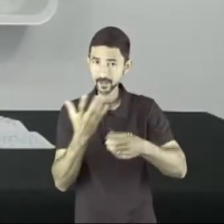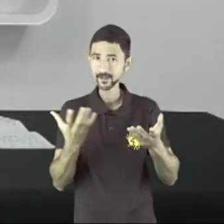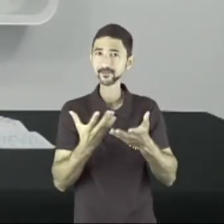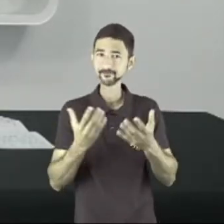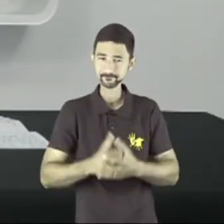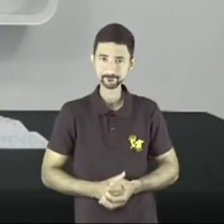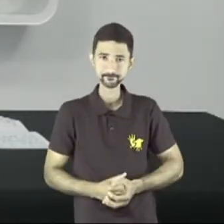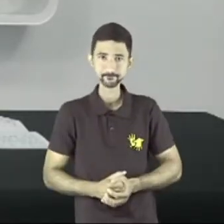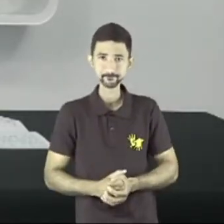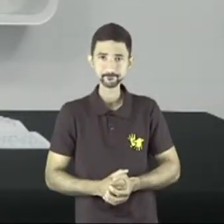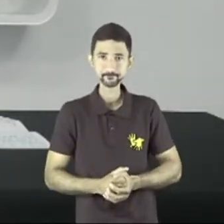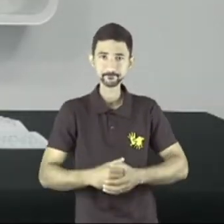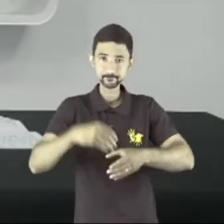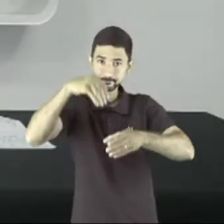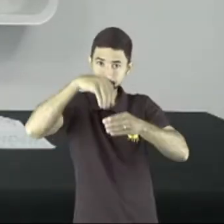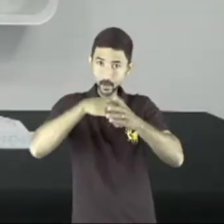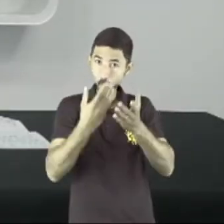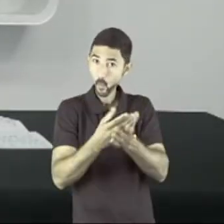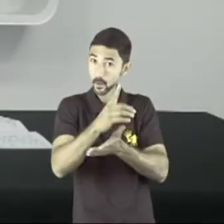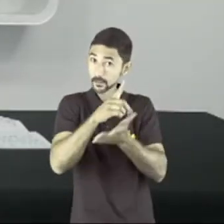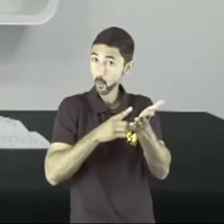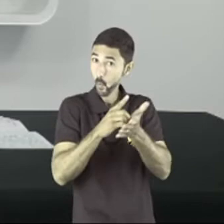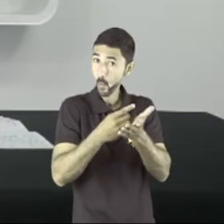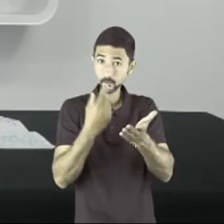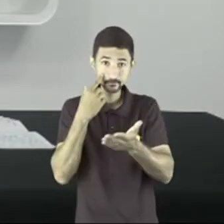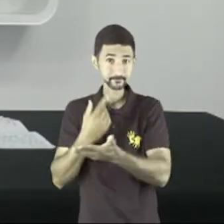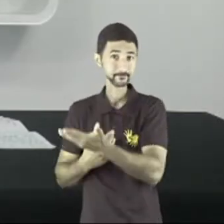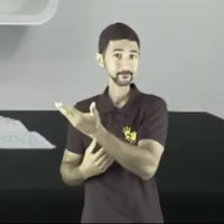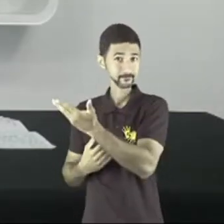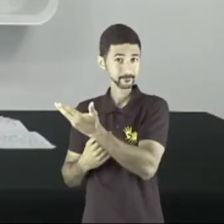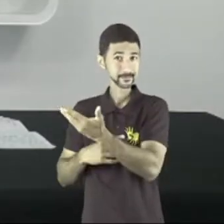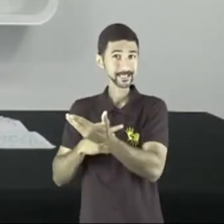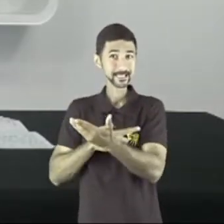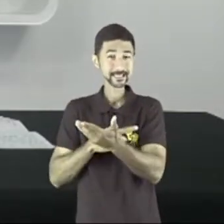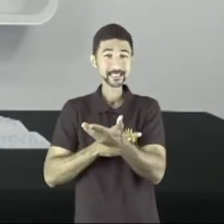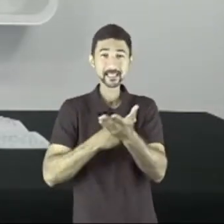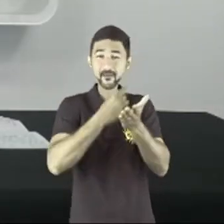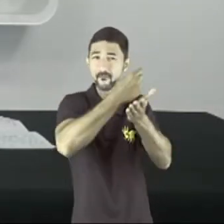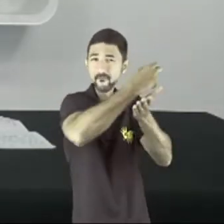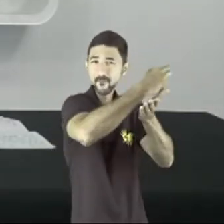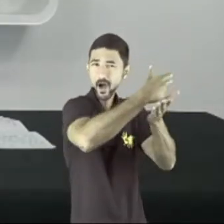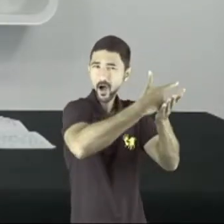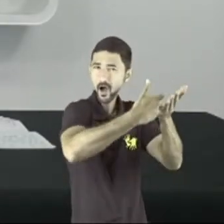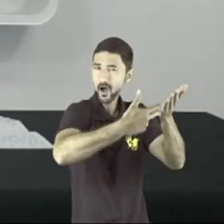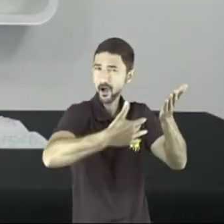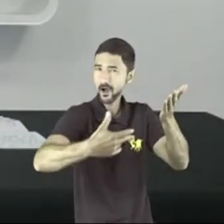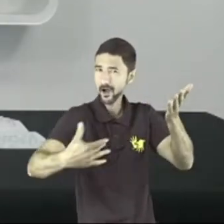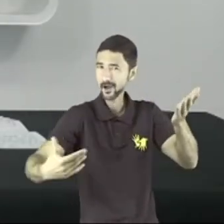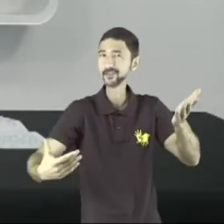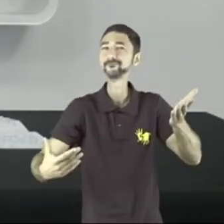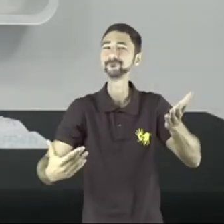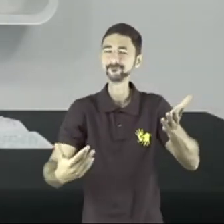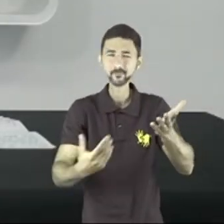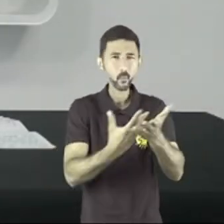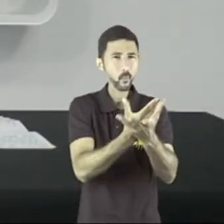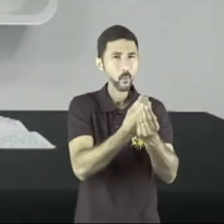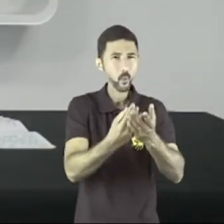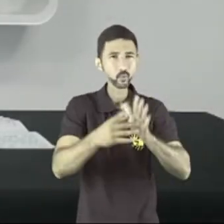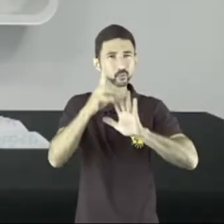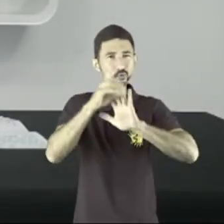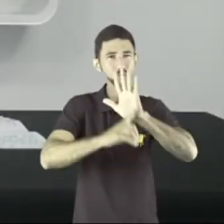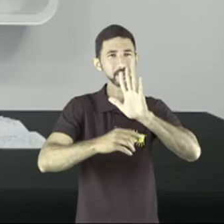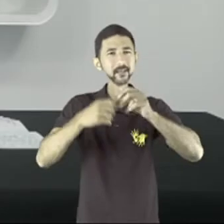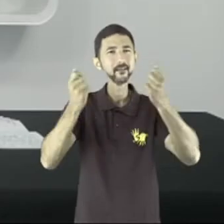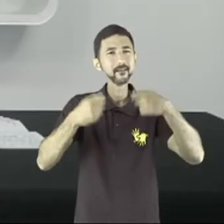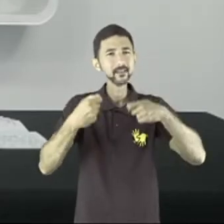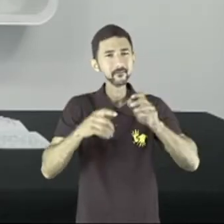sobre isso. Dentro deste estatuto tem uma gama enorme de